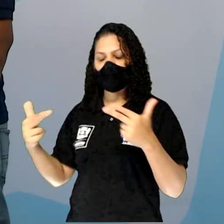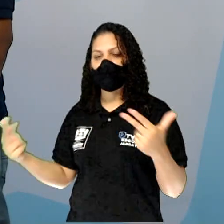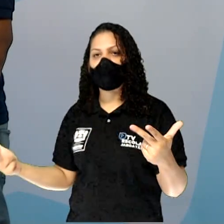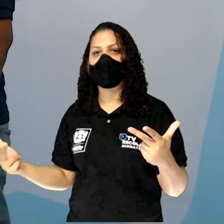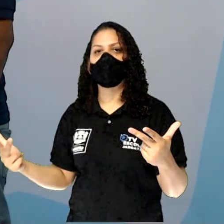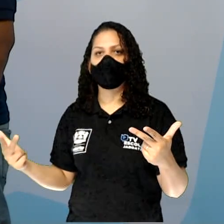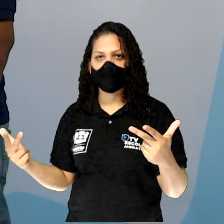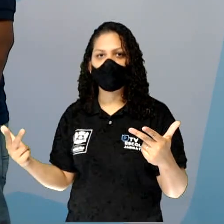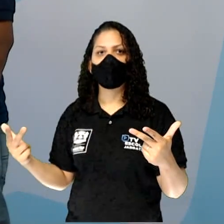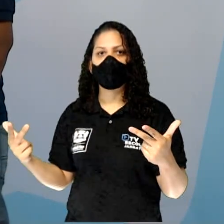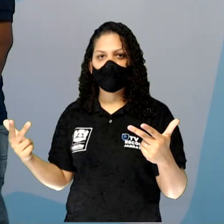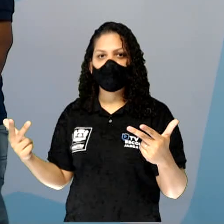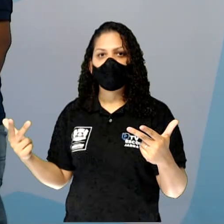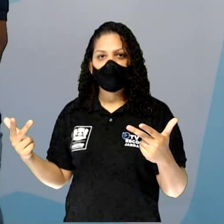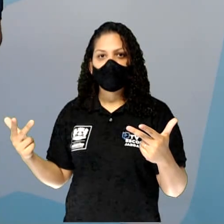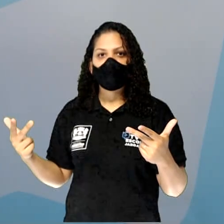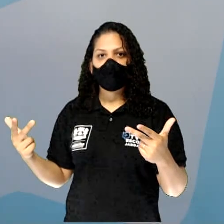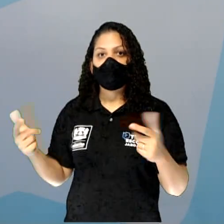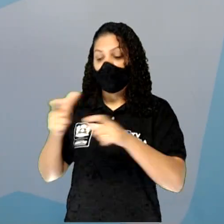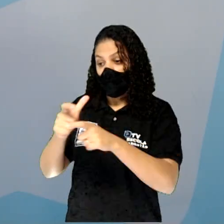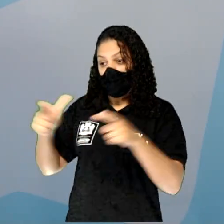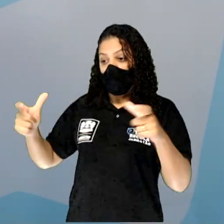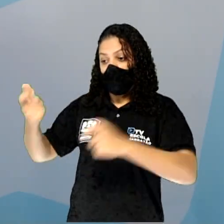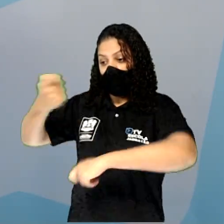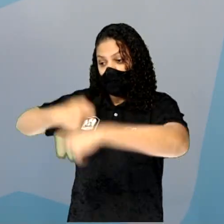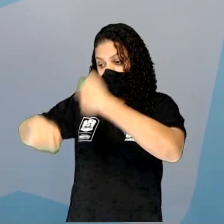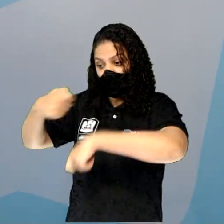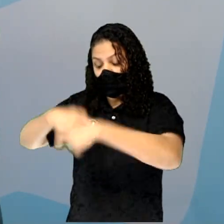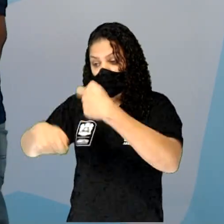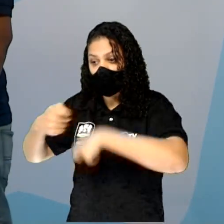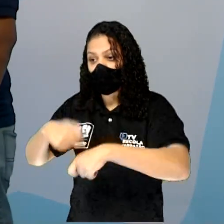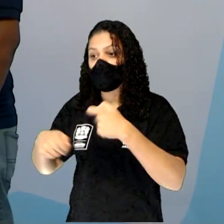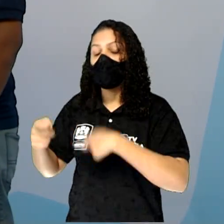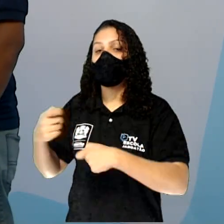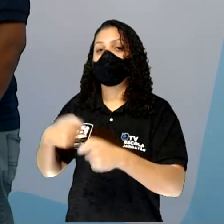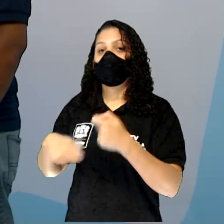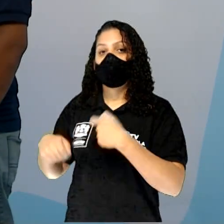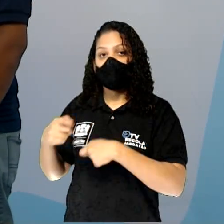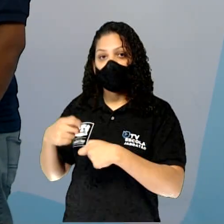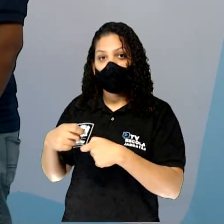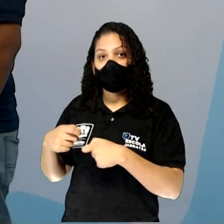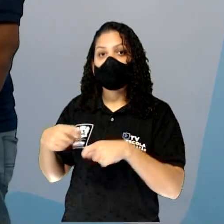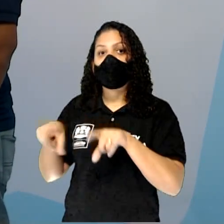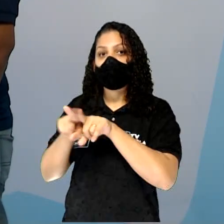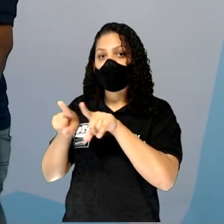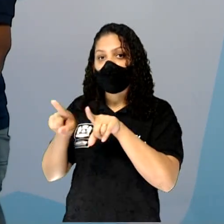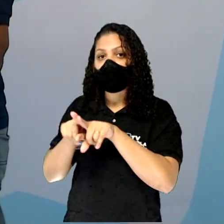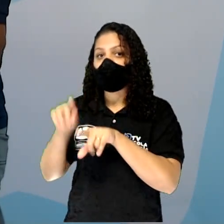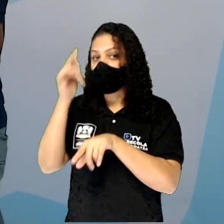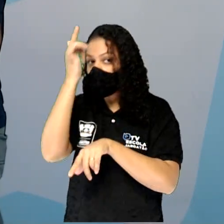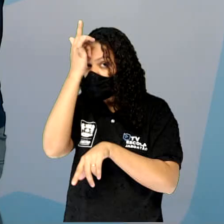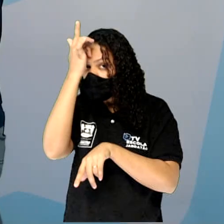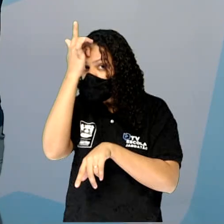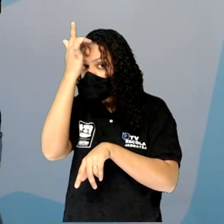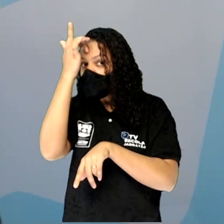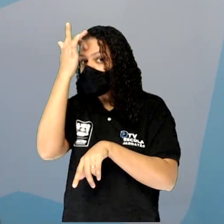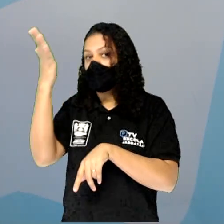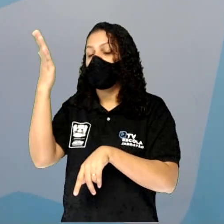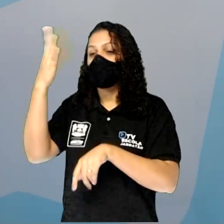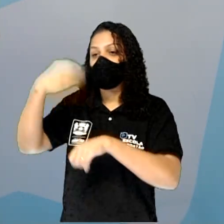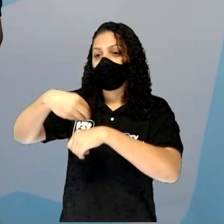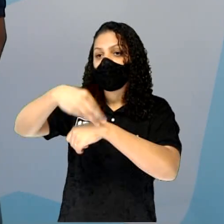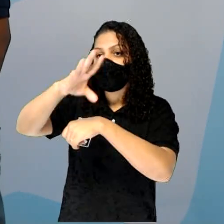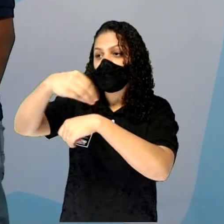chineses, 1,4 bilhões. Facilidade de escoamento e exportação